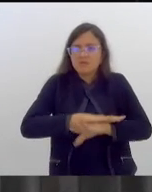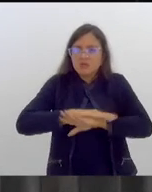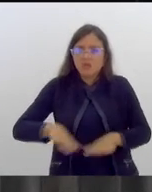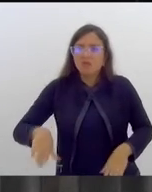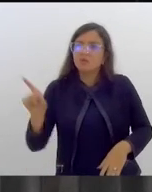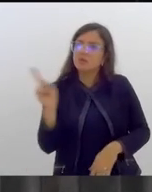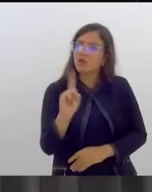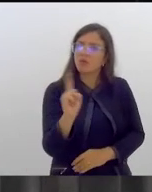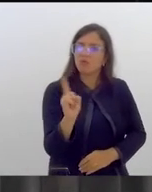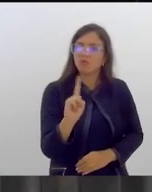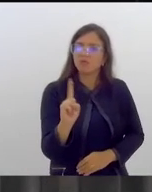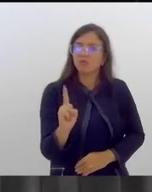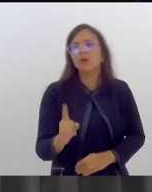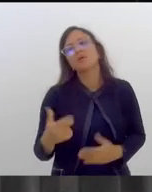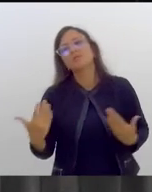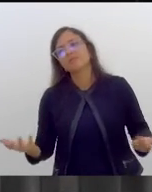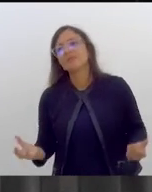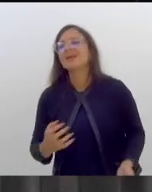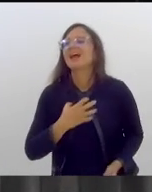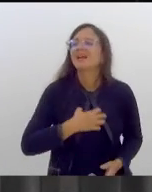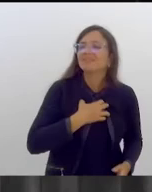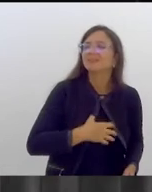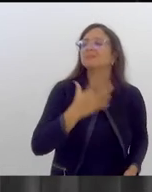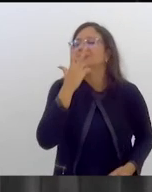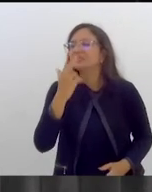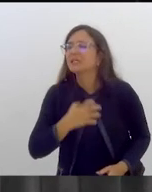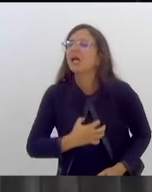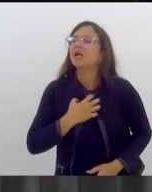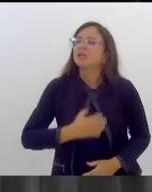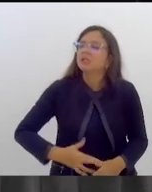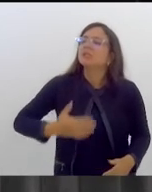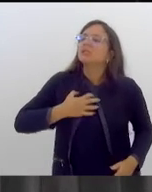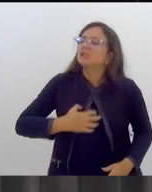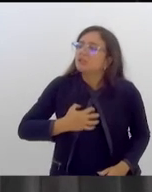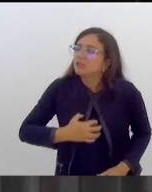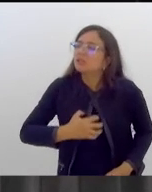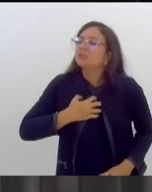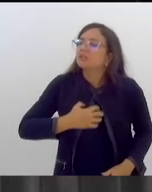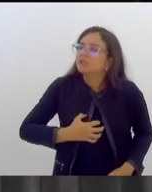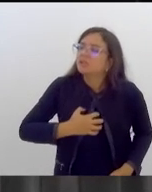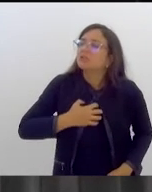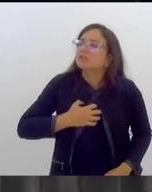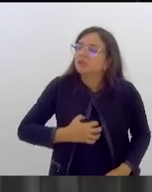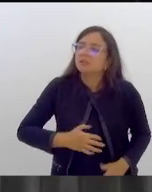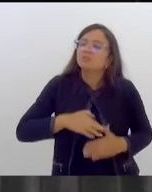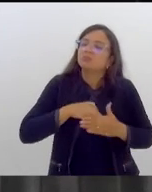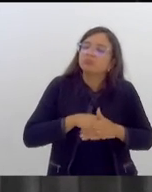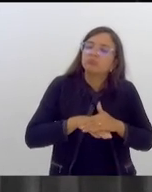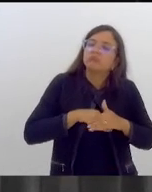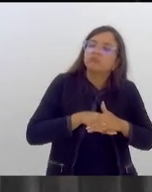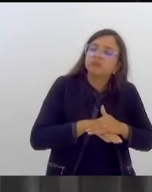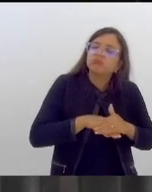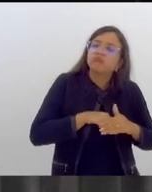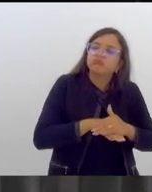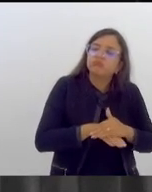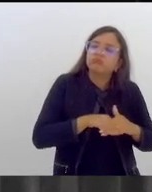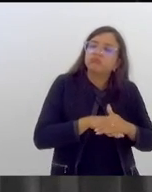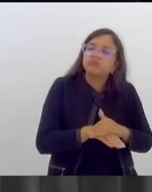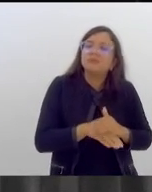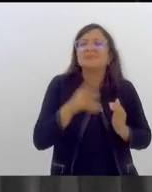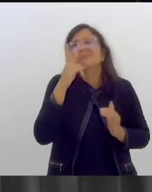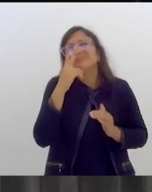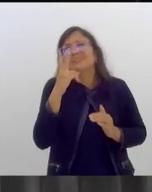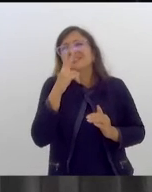quer dizer a indignação parece que ela acumulada ela um pouco não é